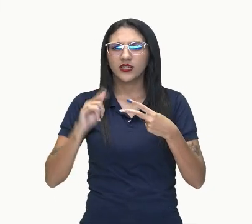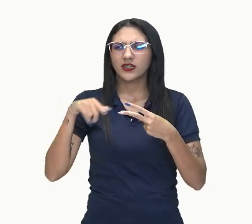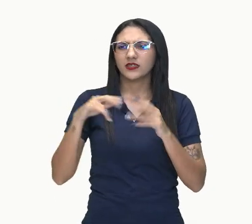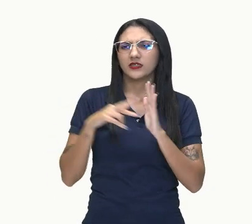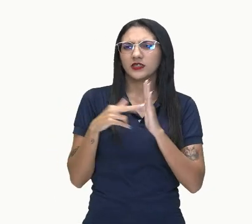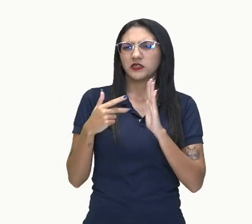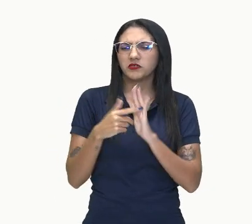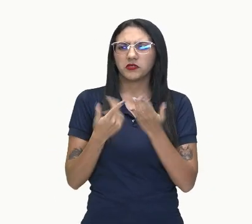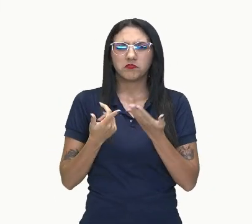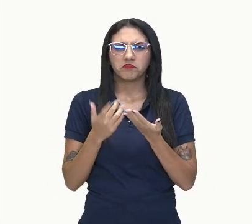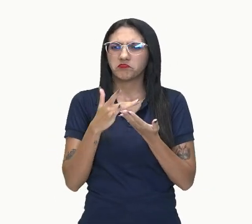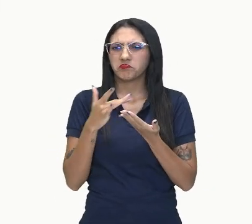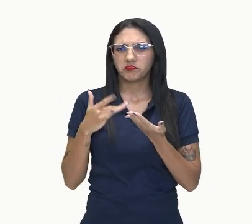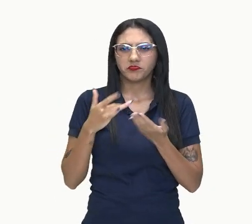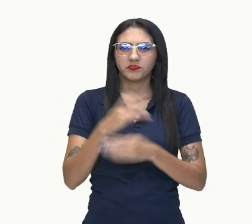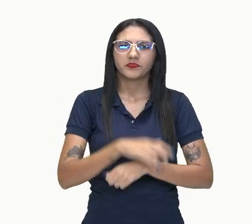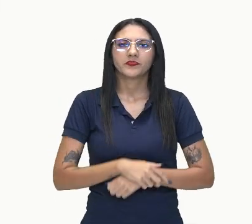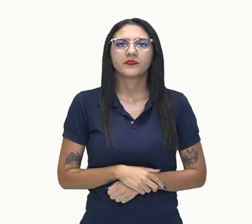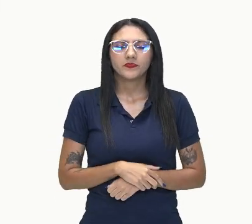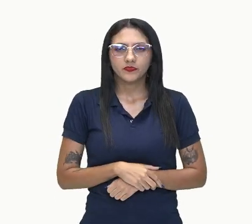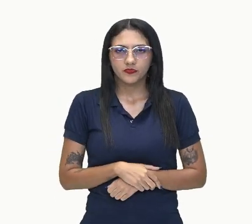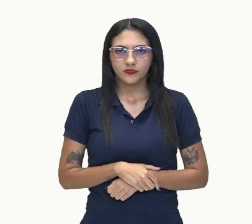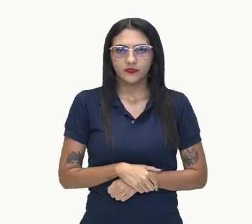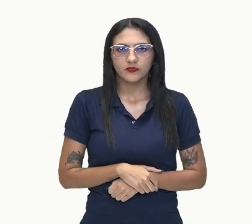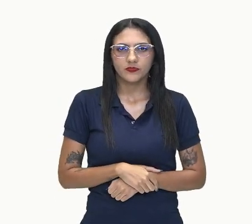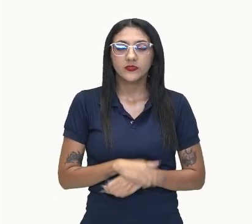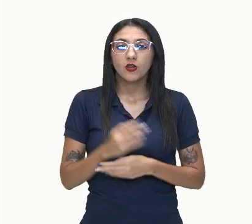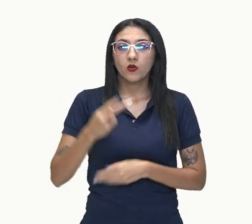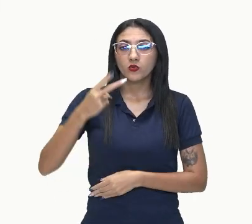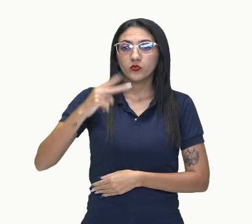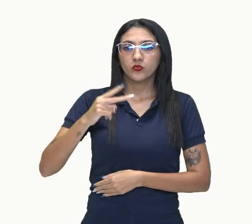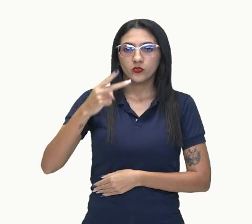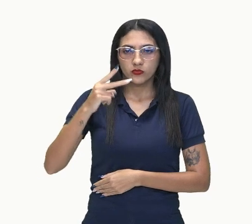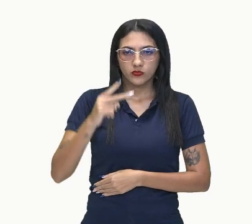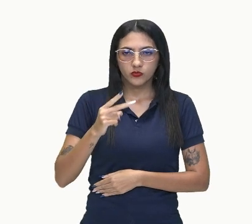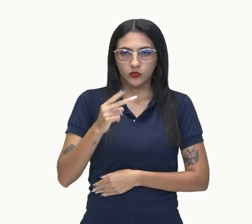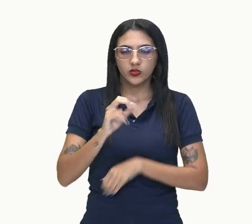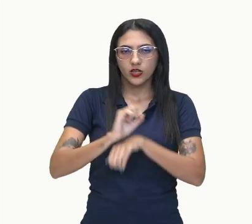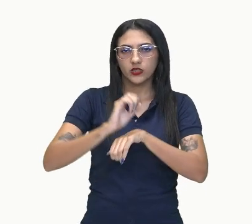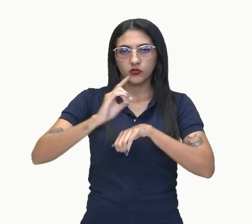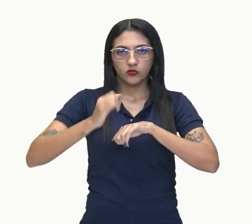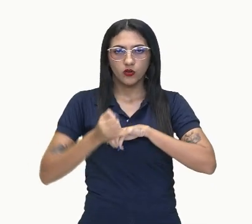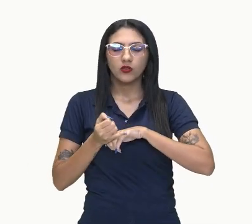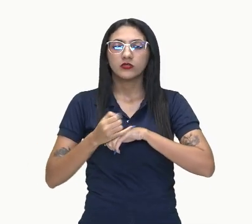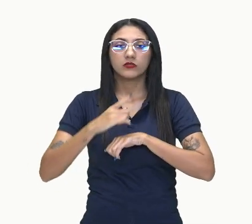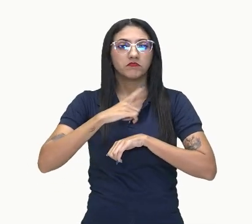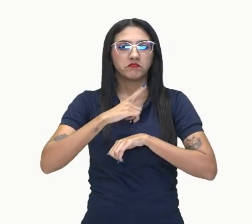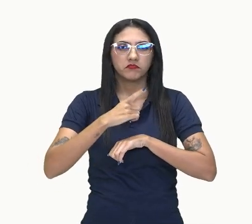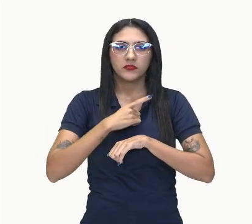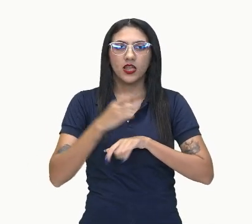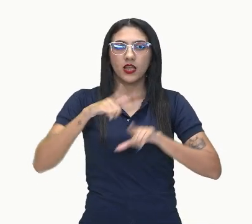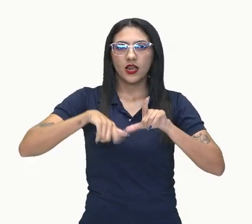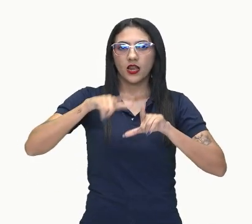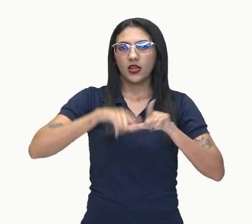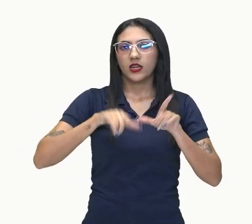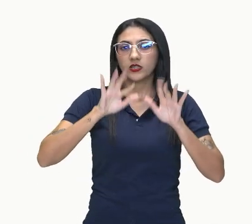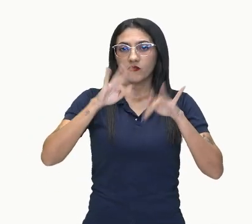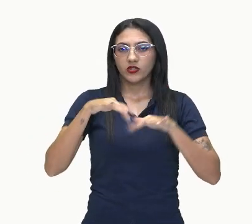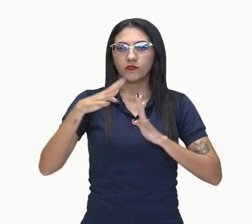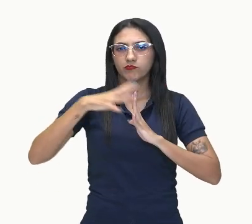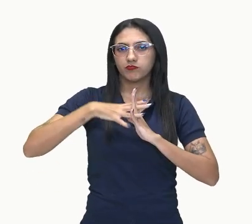ok? São 2 adjetivos que eles terminam em Y. No nosso